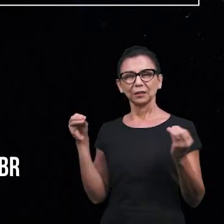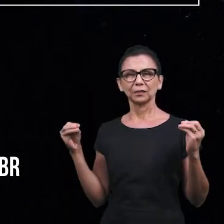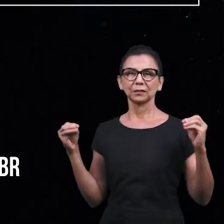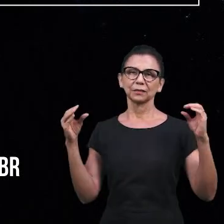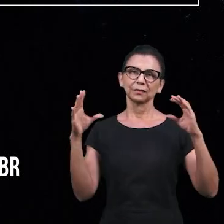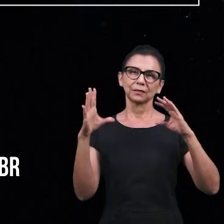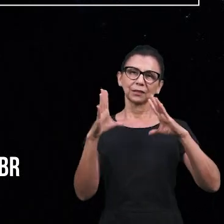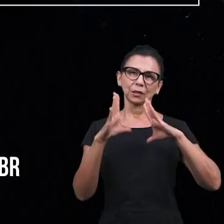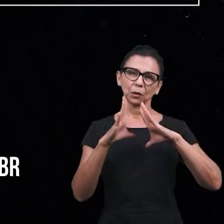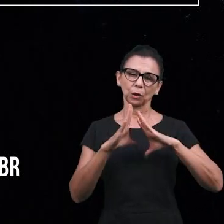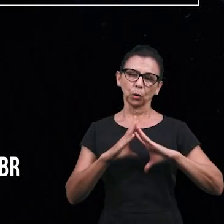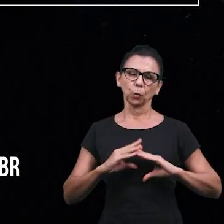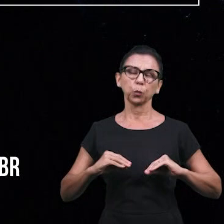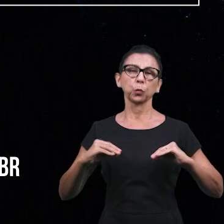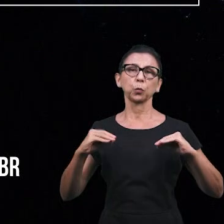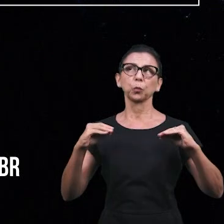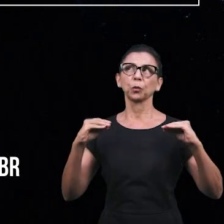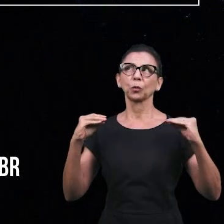alma,